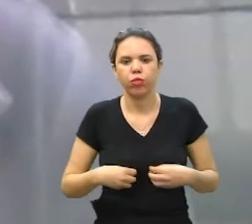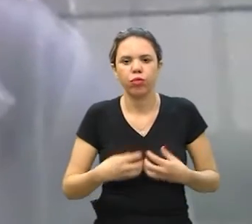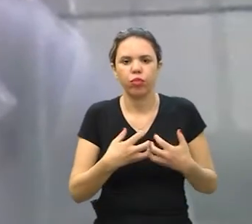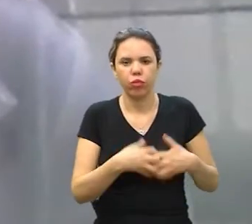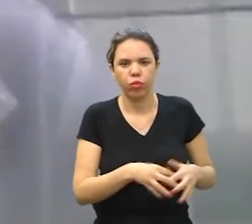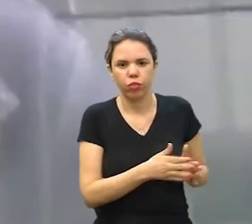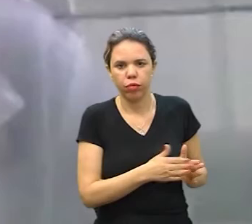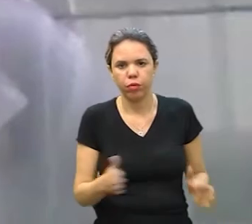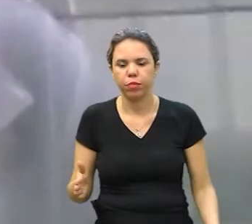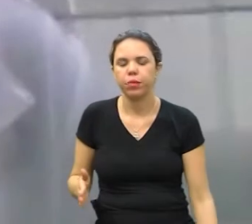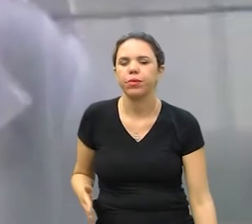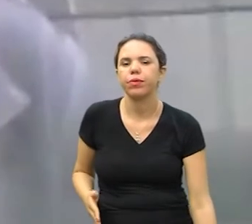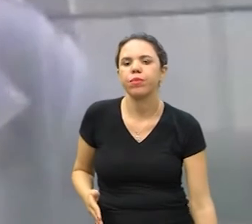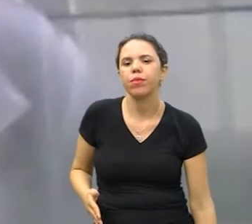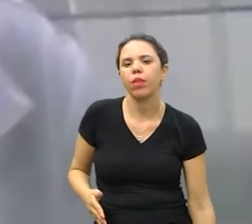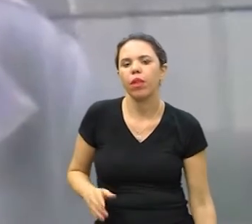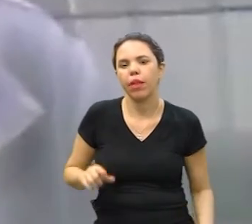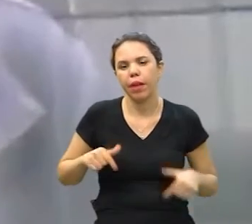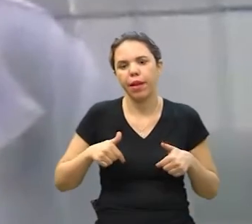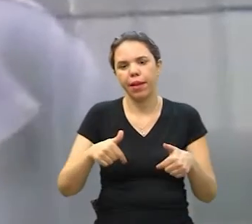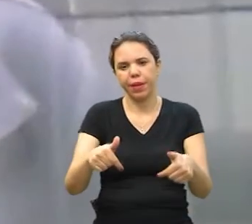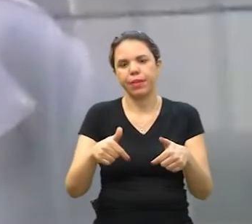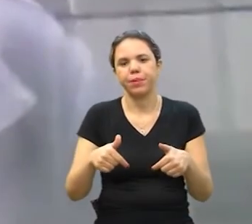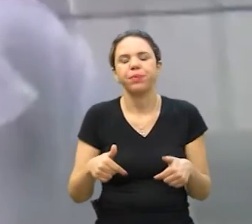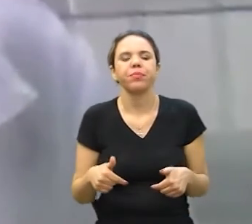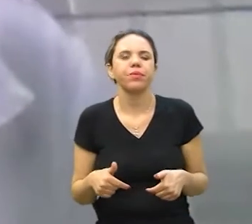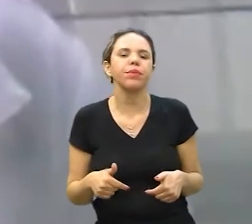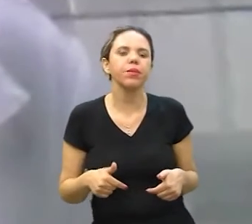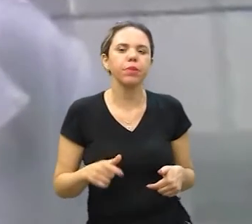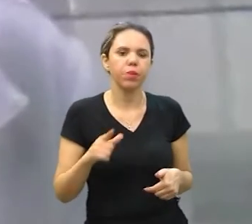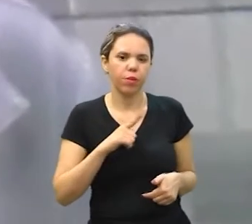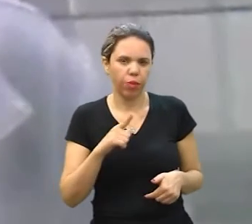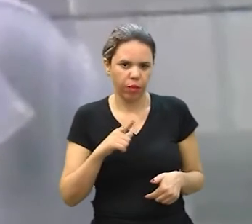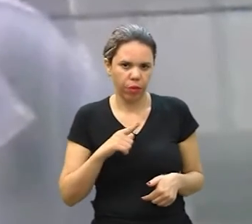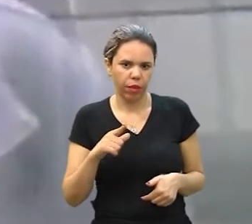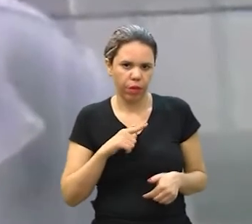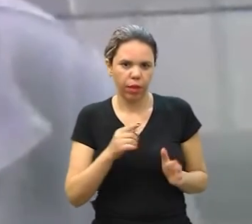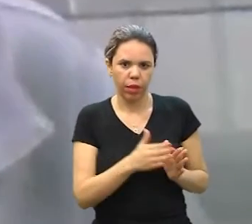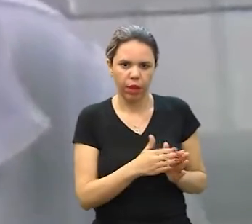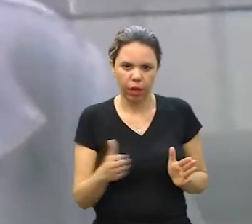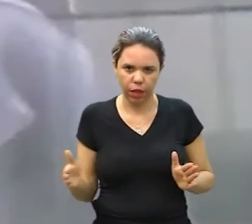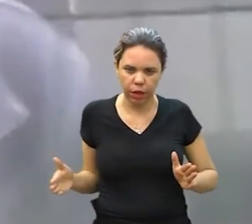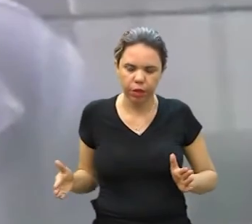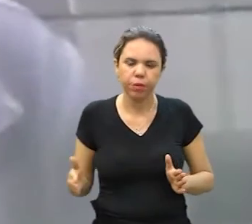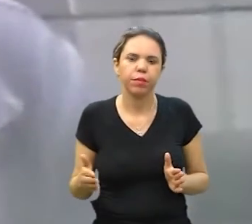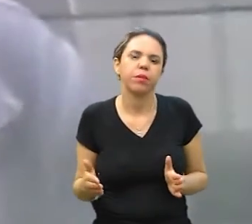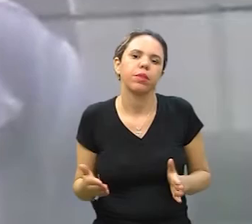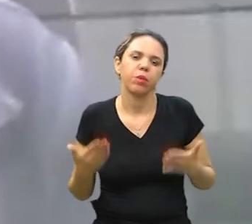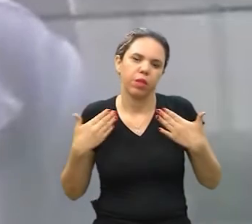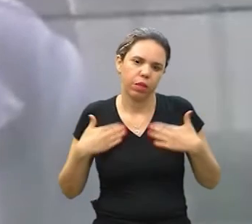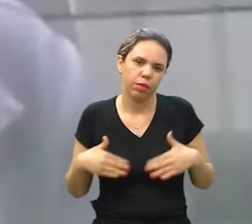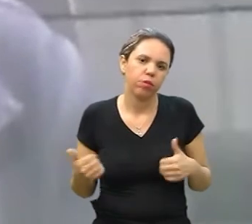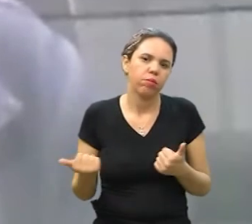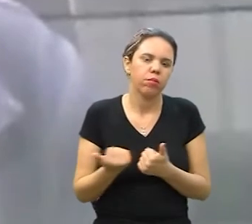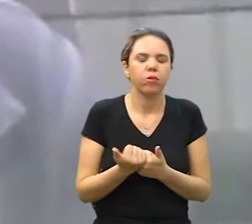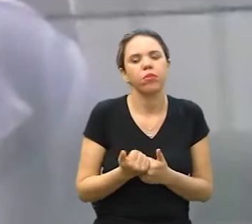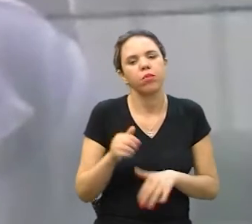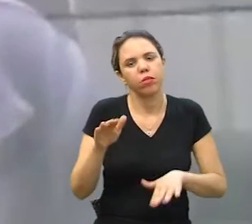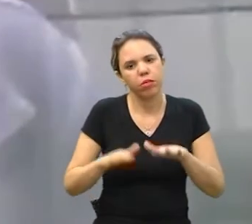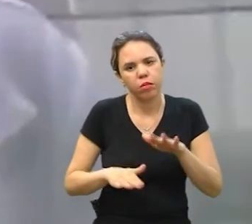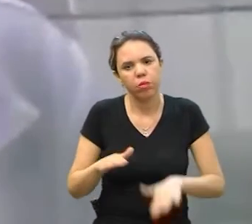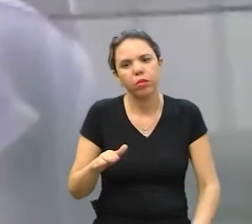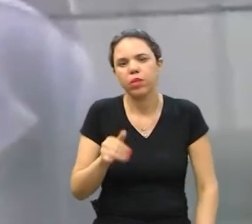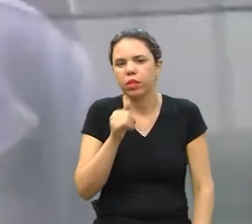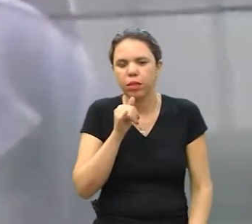período de funcionamento mais ativo, né? E vai ter o seu período de repouso relativo,